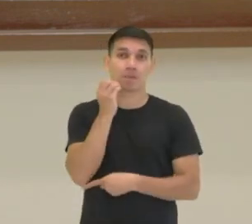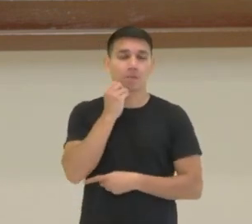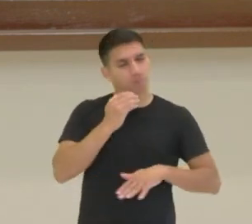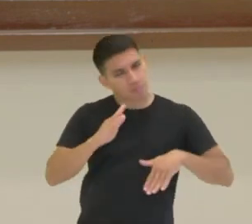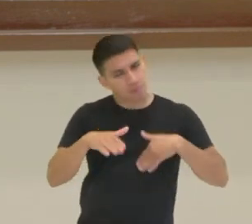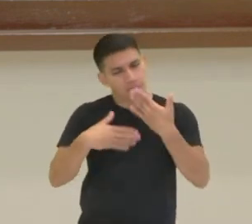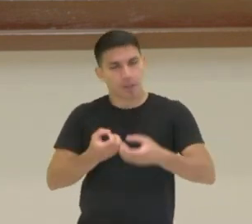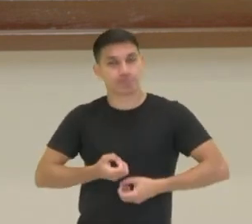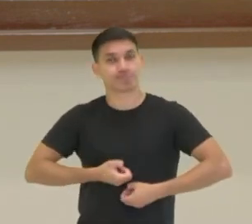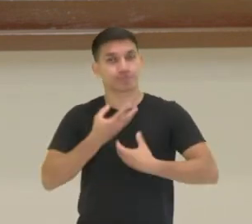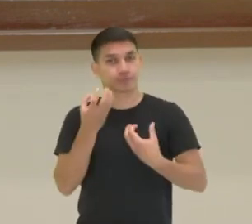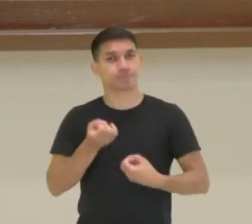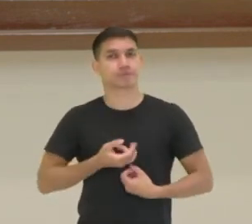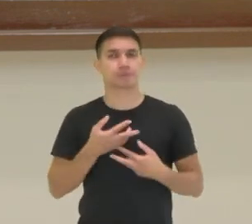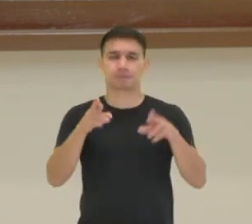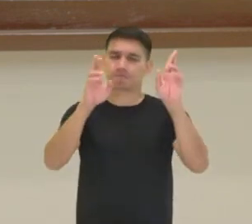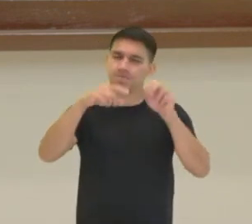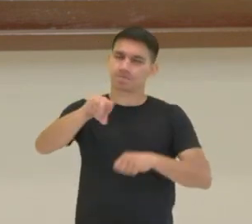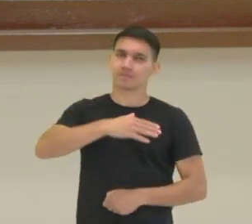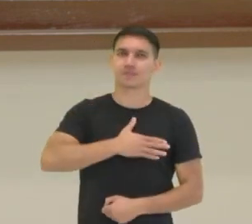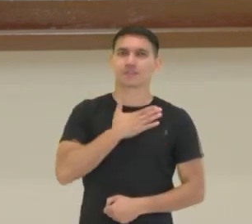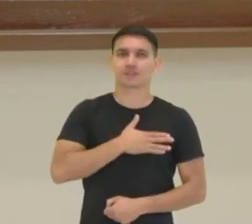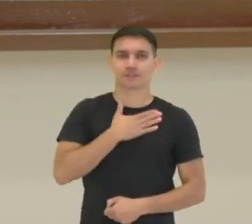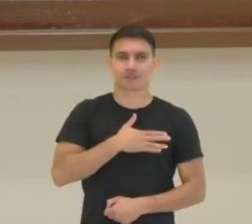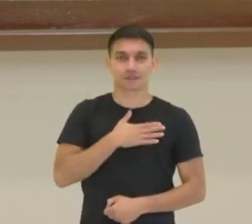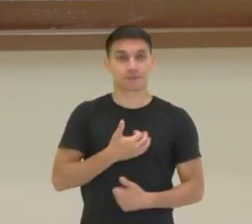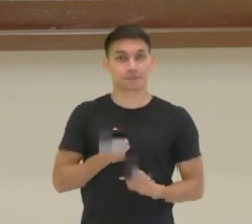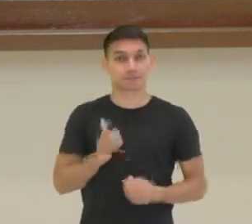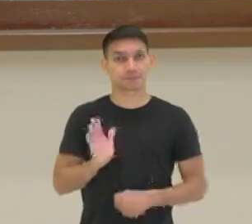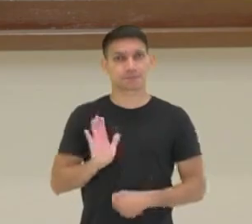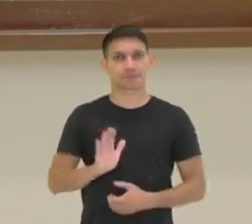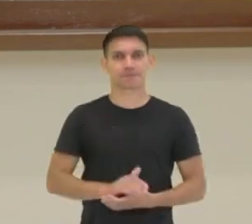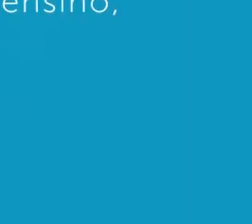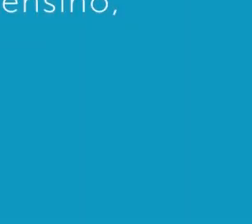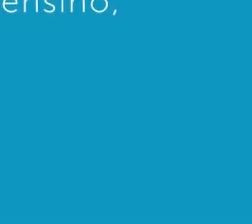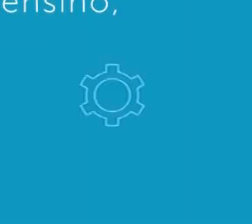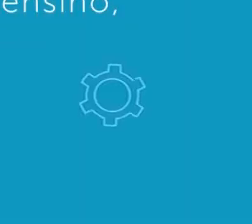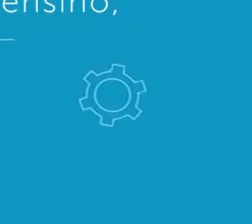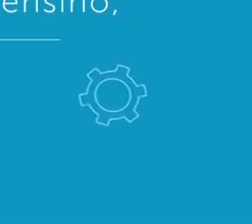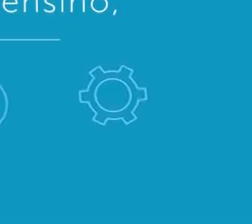aí de desenvolver a oralidade e a fala. Eu espero que vocês tenham gostado e até breve.